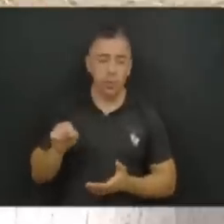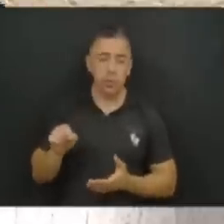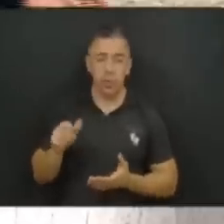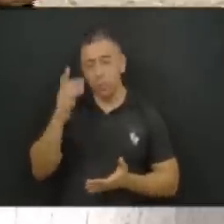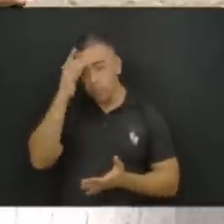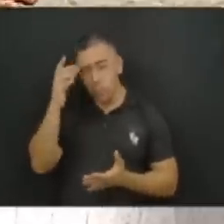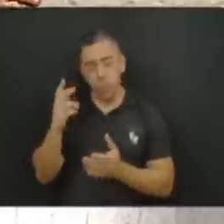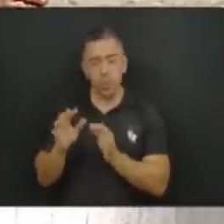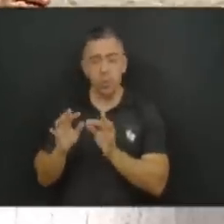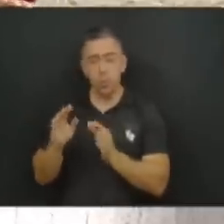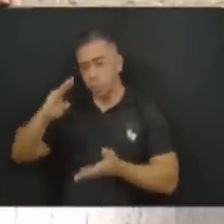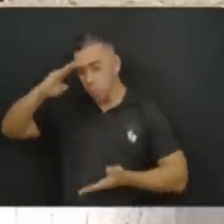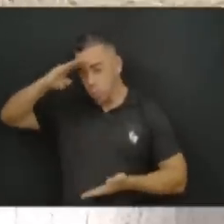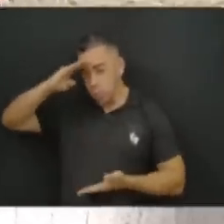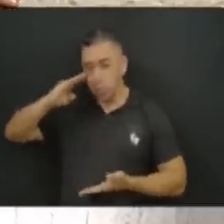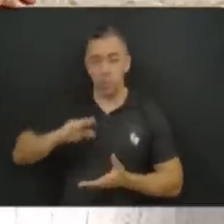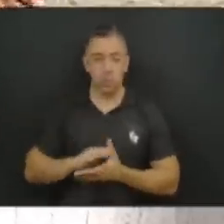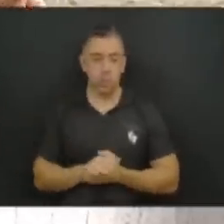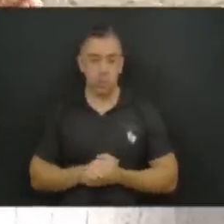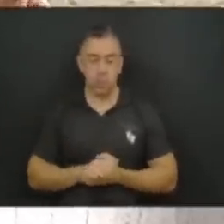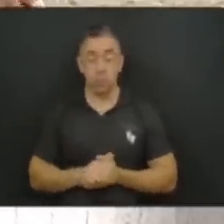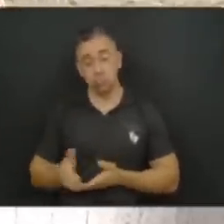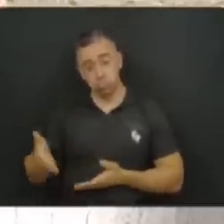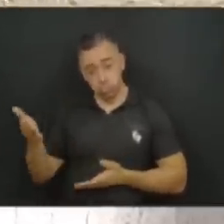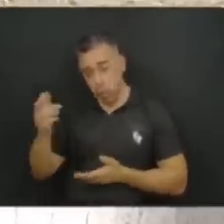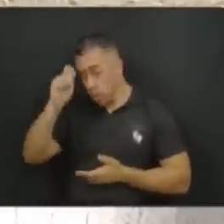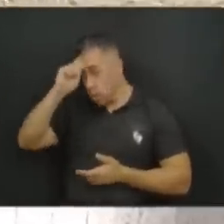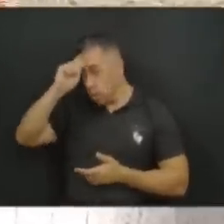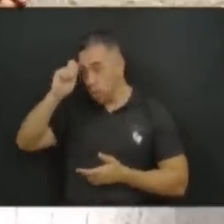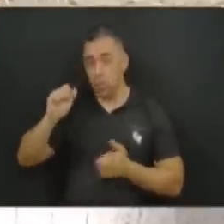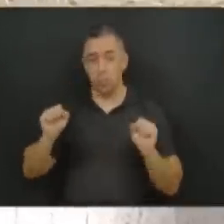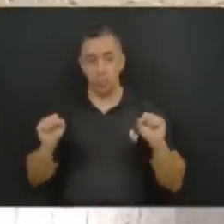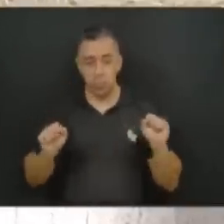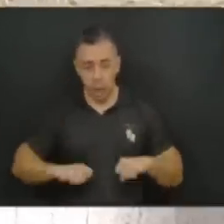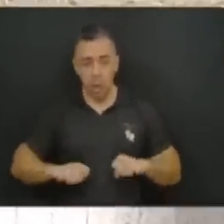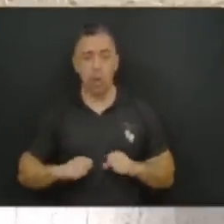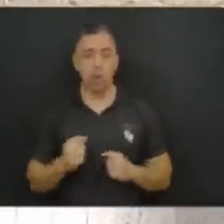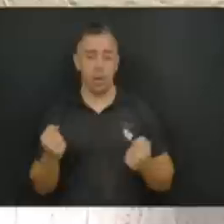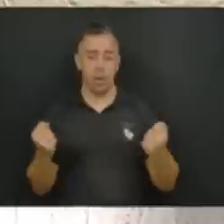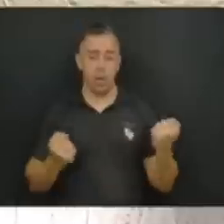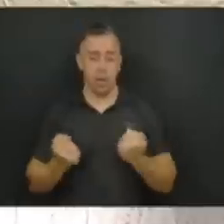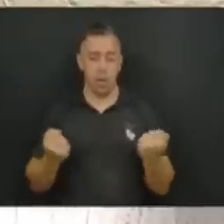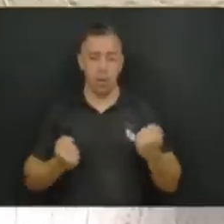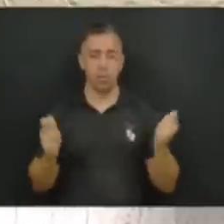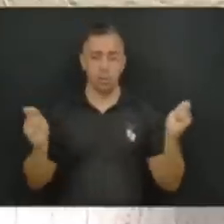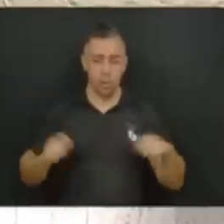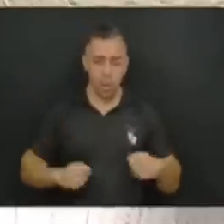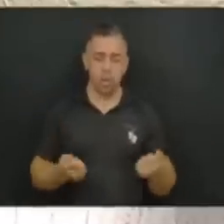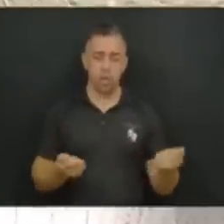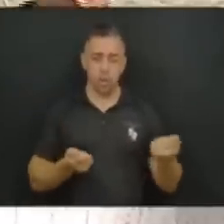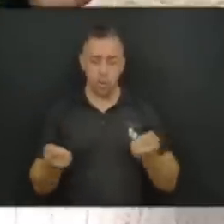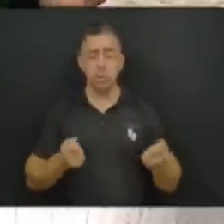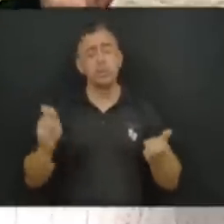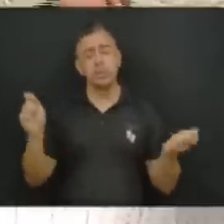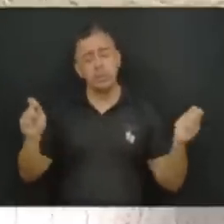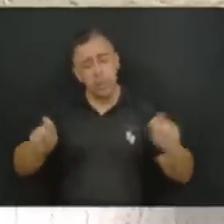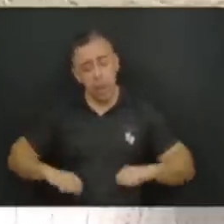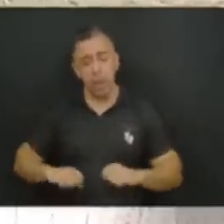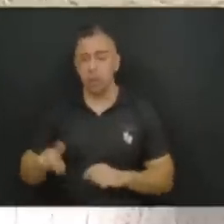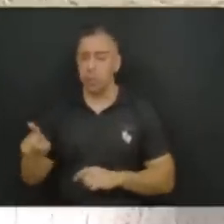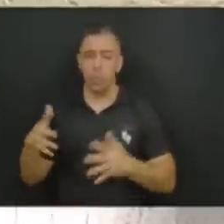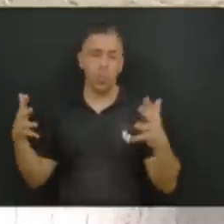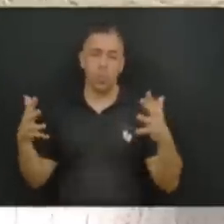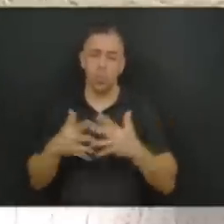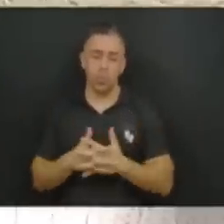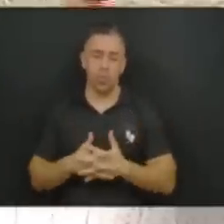Praça aquele o deputado Soldado a grana acabou de falar como que viatura o soldado dirige sim é outra coisa não